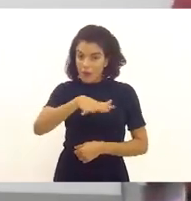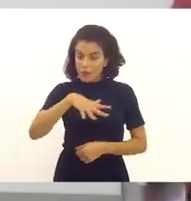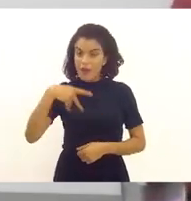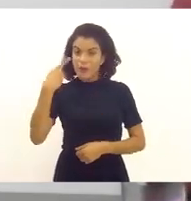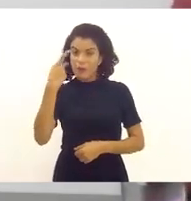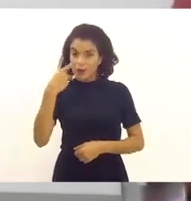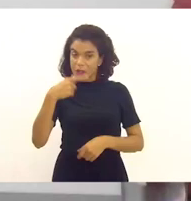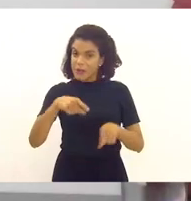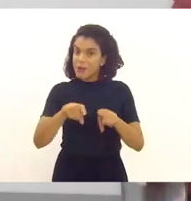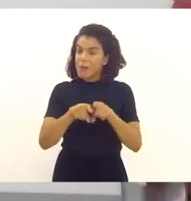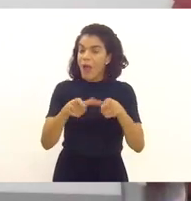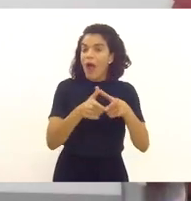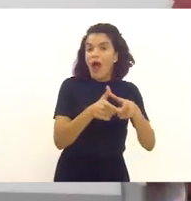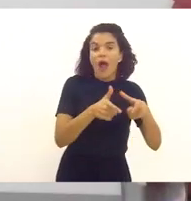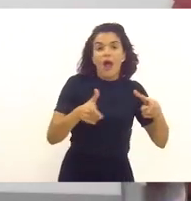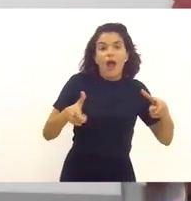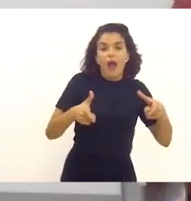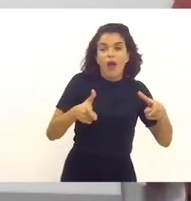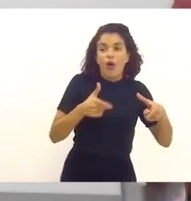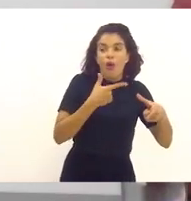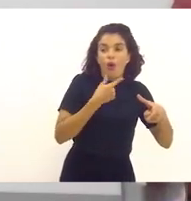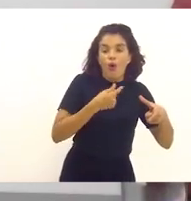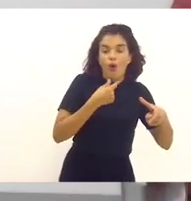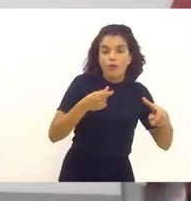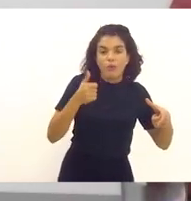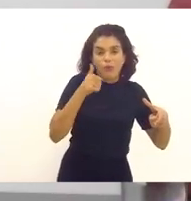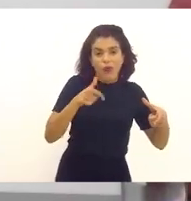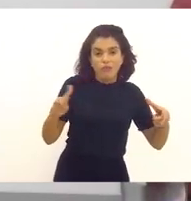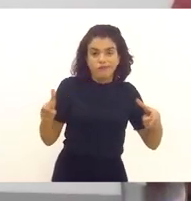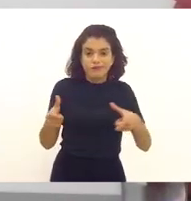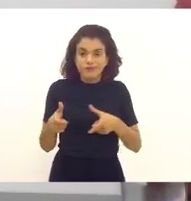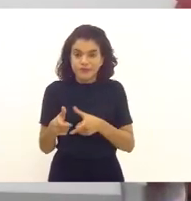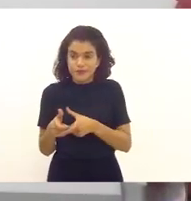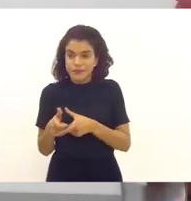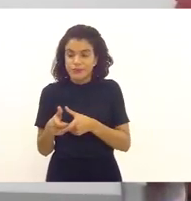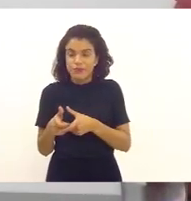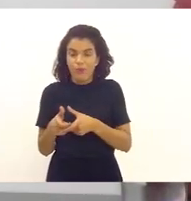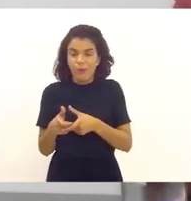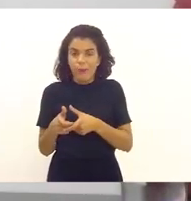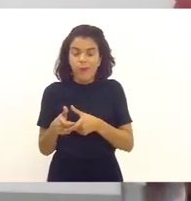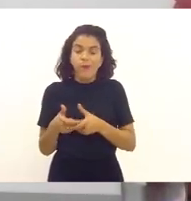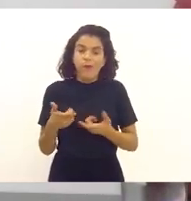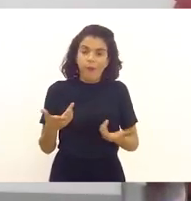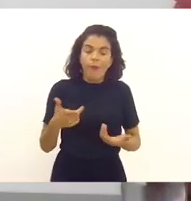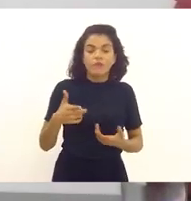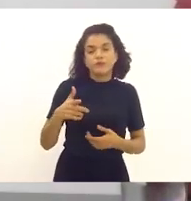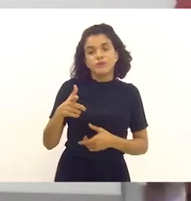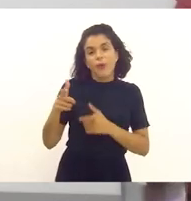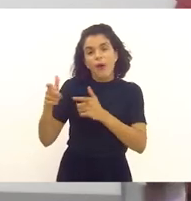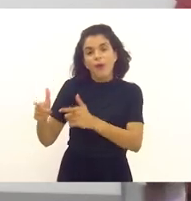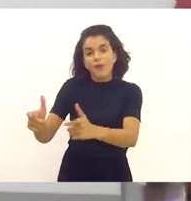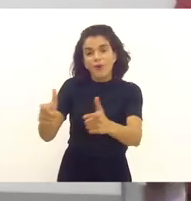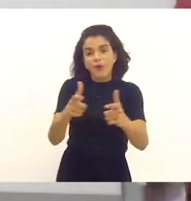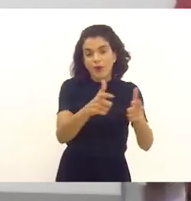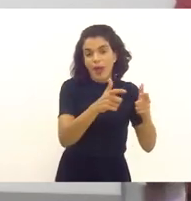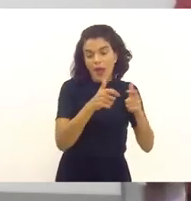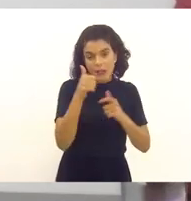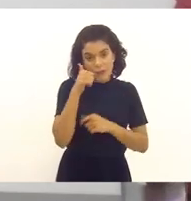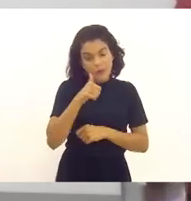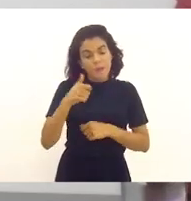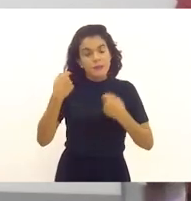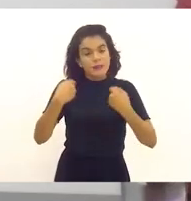são de maioria homens então assim são espaços ainda que as mulheres precisam